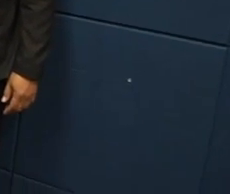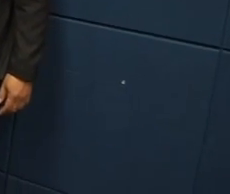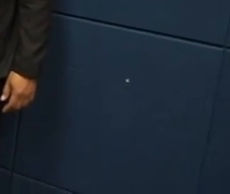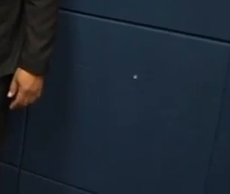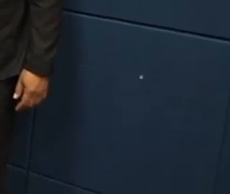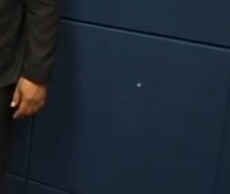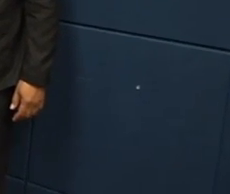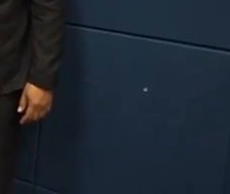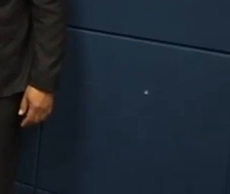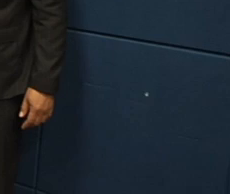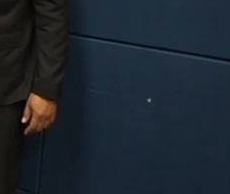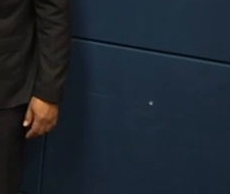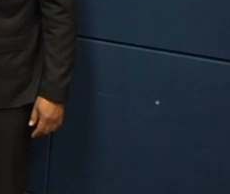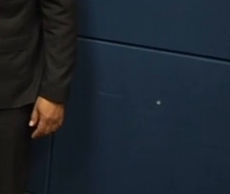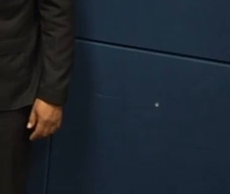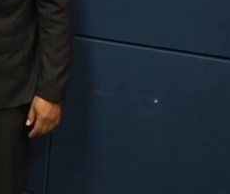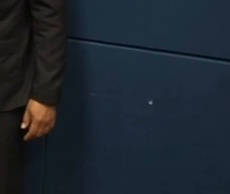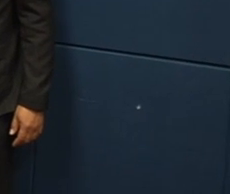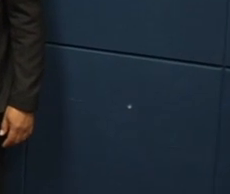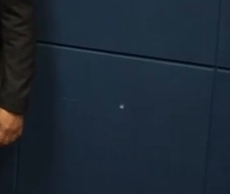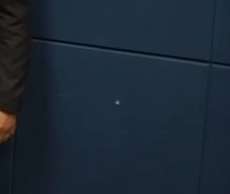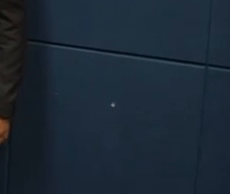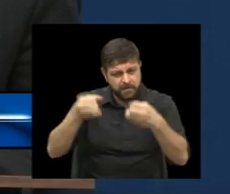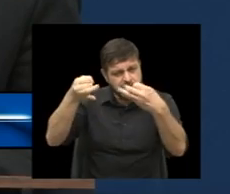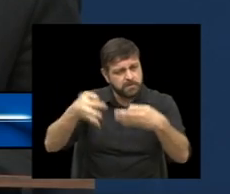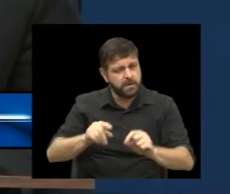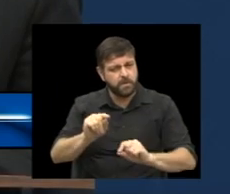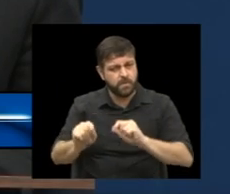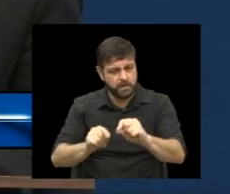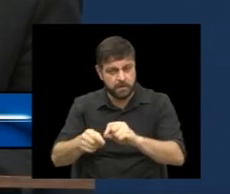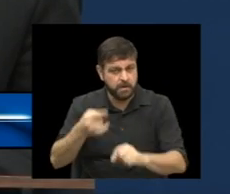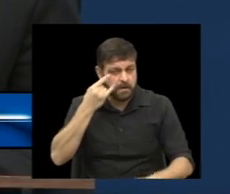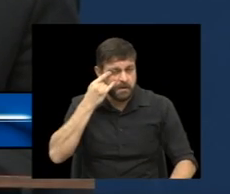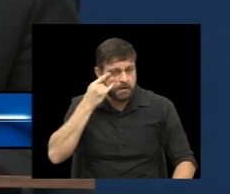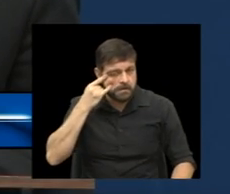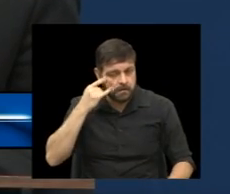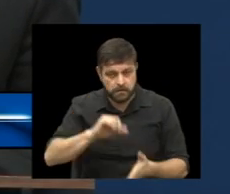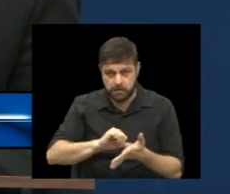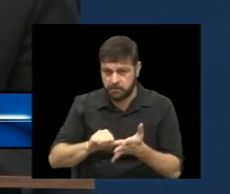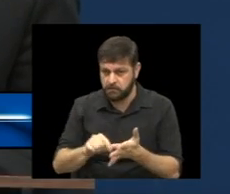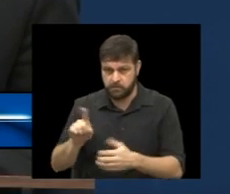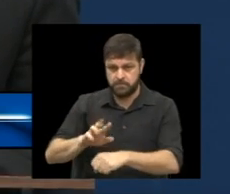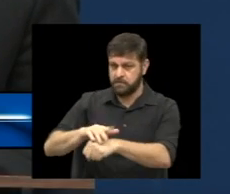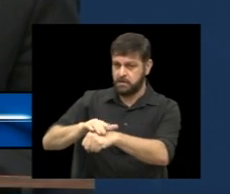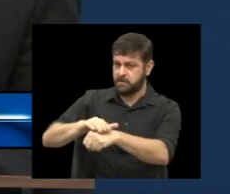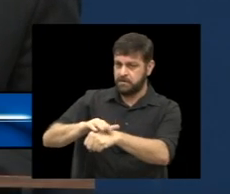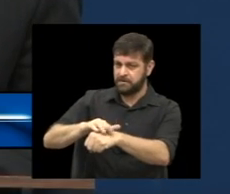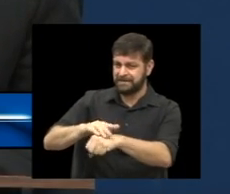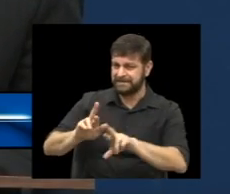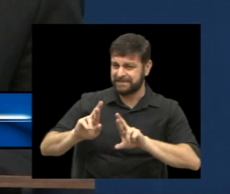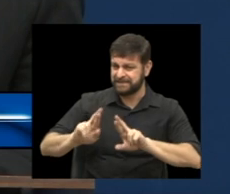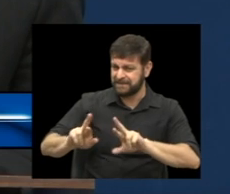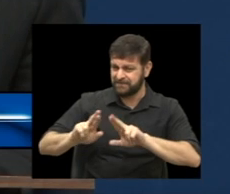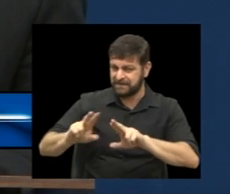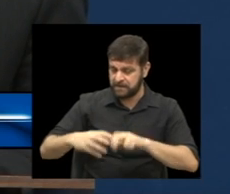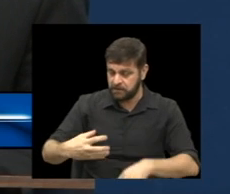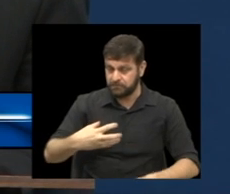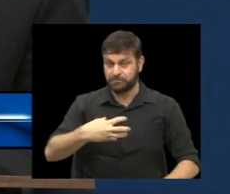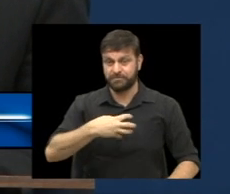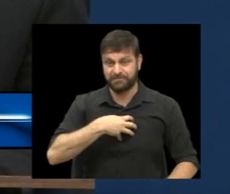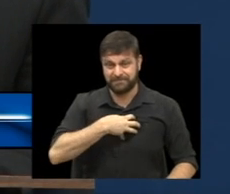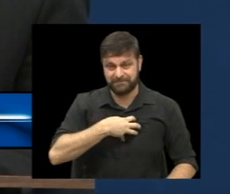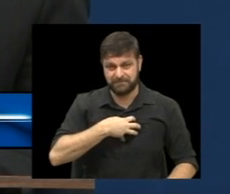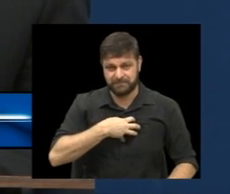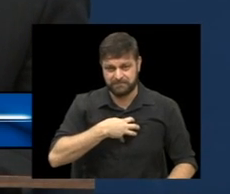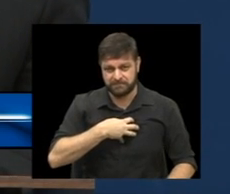Zimbaldi, participou da recepção ao rapaz. O Down não é uma doença, ela é uma característica.